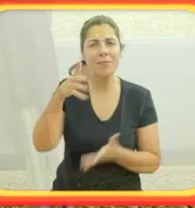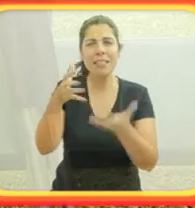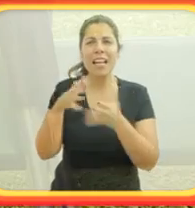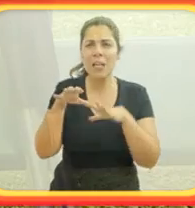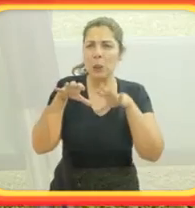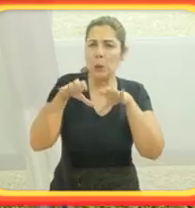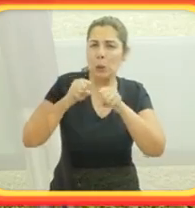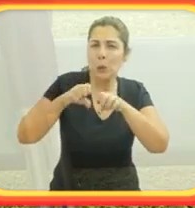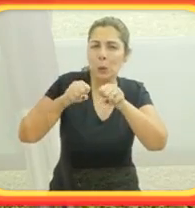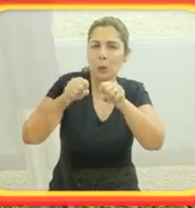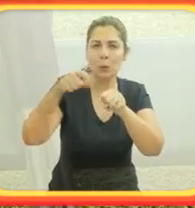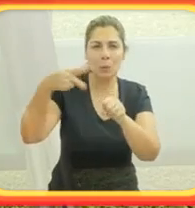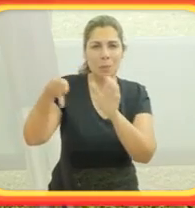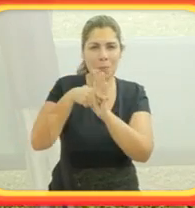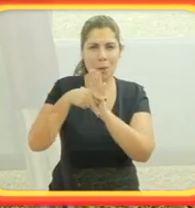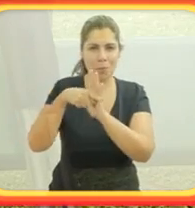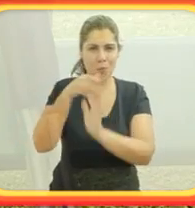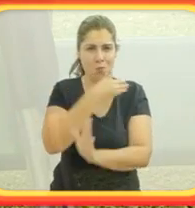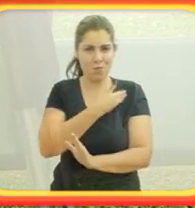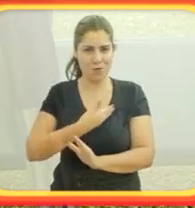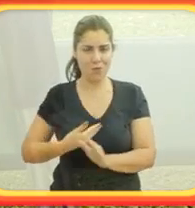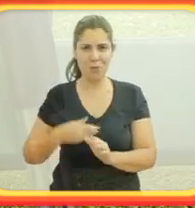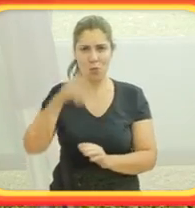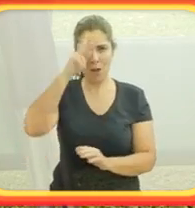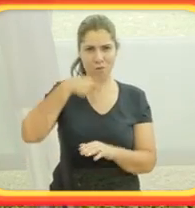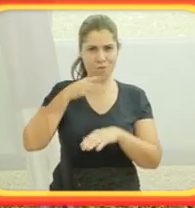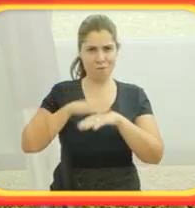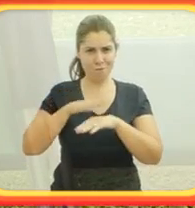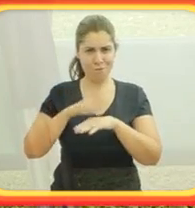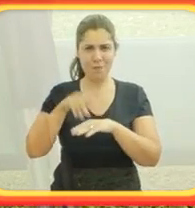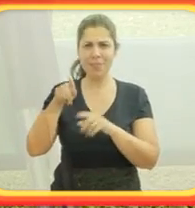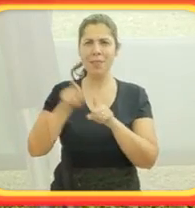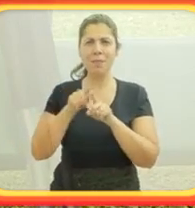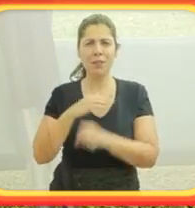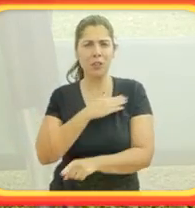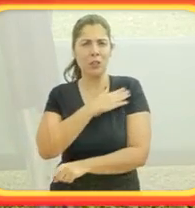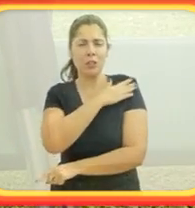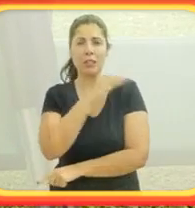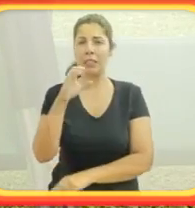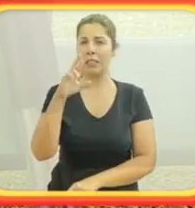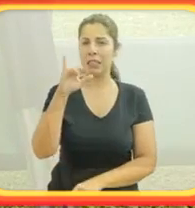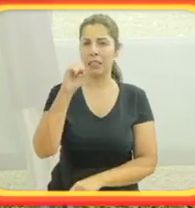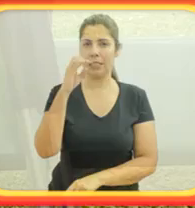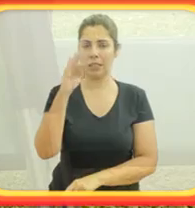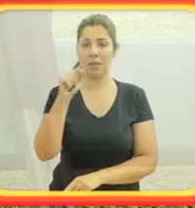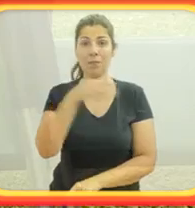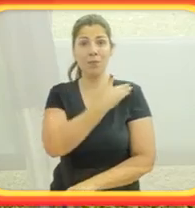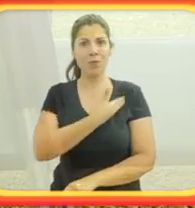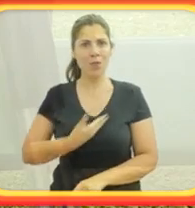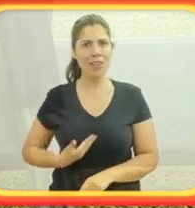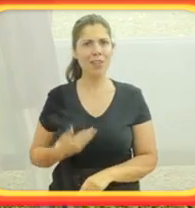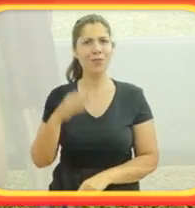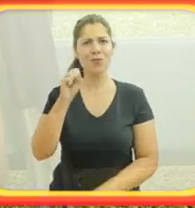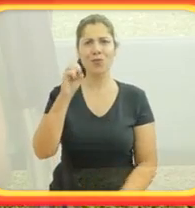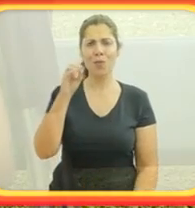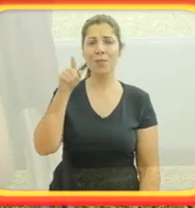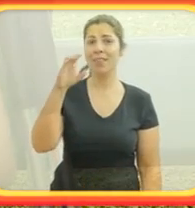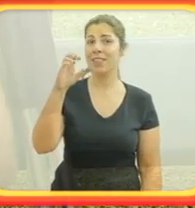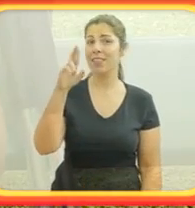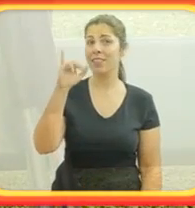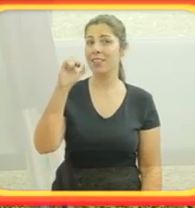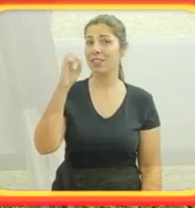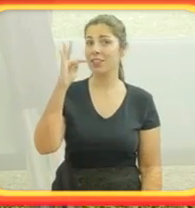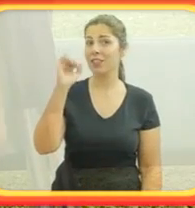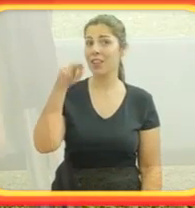queria dominar o país com seu próprio governo autoritário, sob uma ditadura cristã, né, um